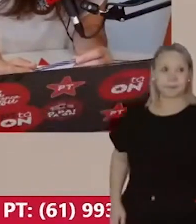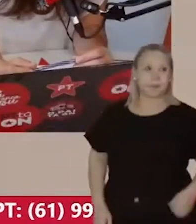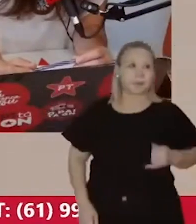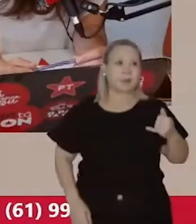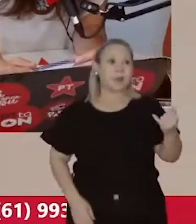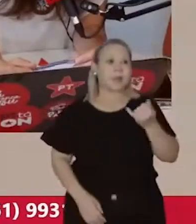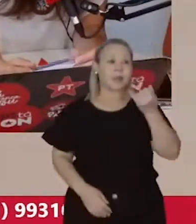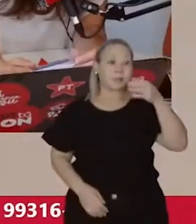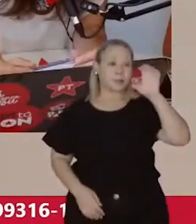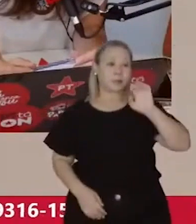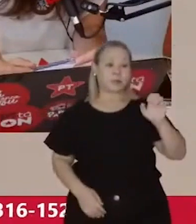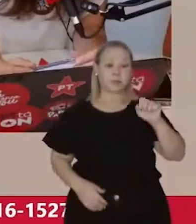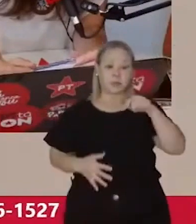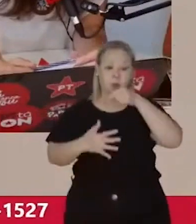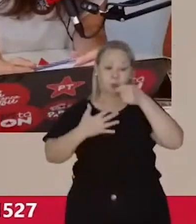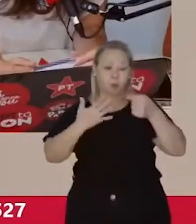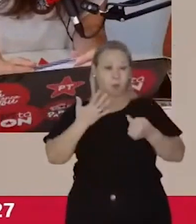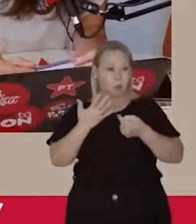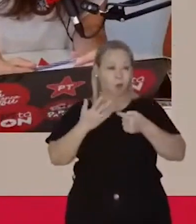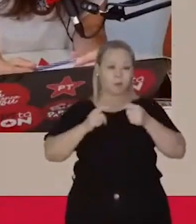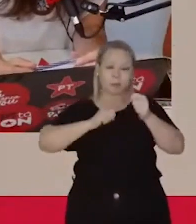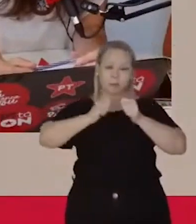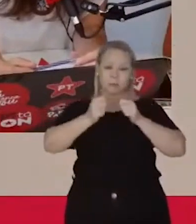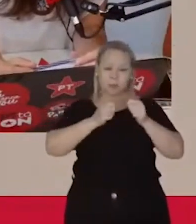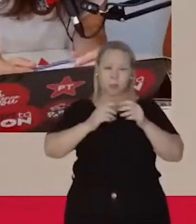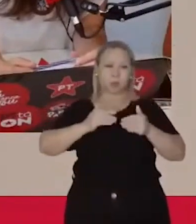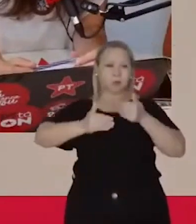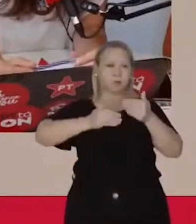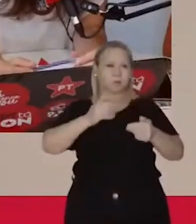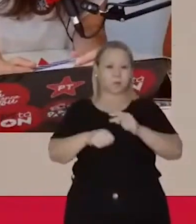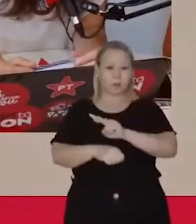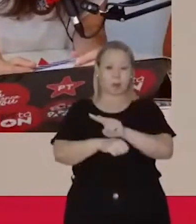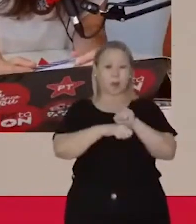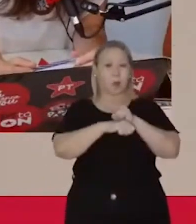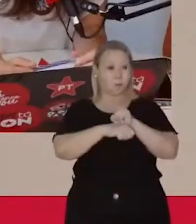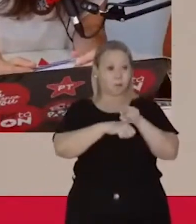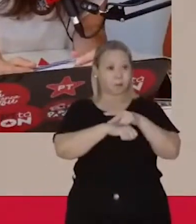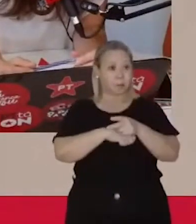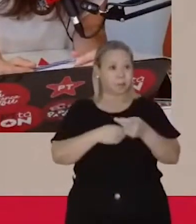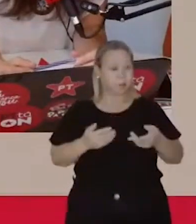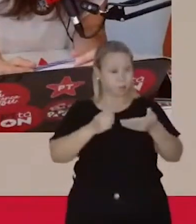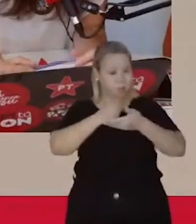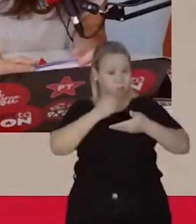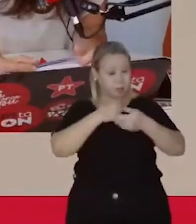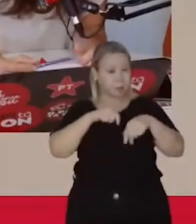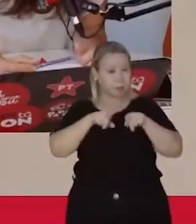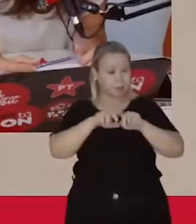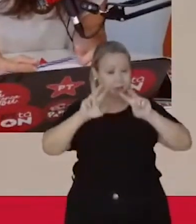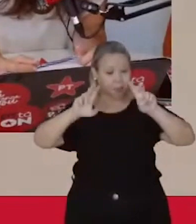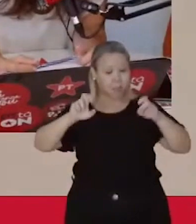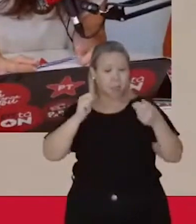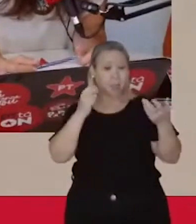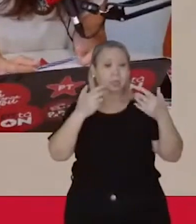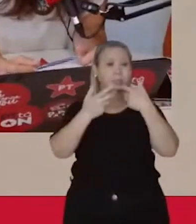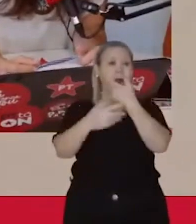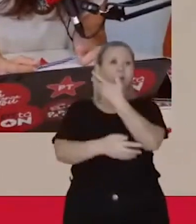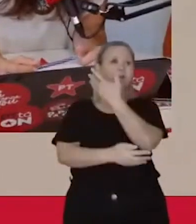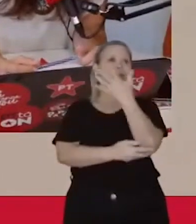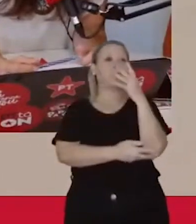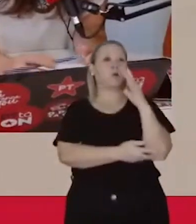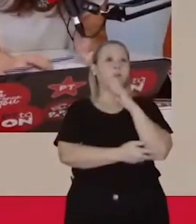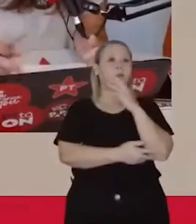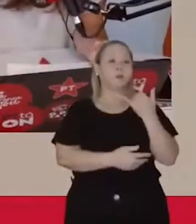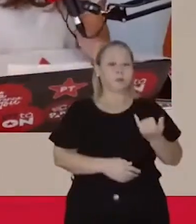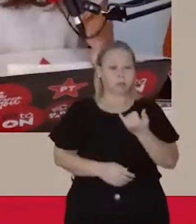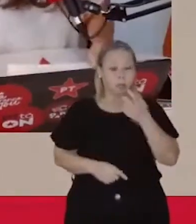elemento promotor de desenvolvimento, regulador, fiscalizador, está na base também da questão do meio ambiente. É